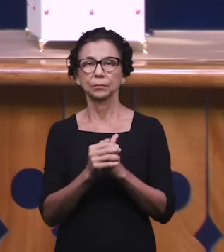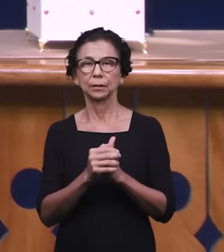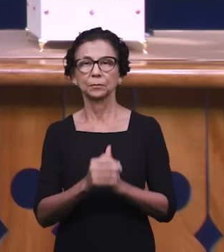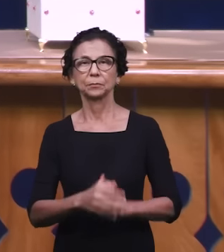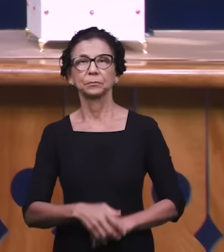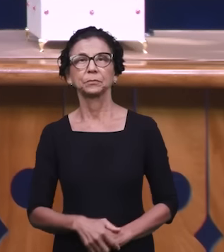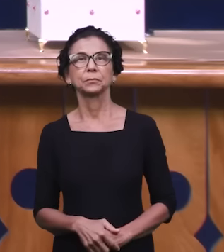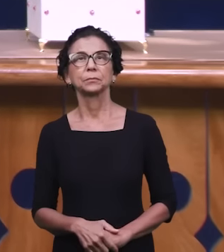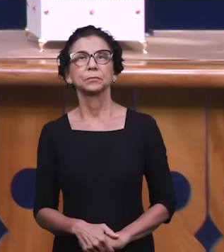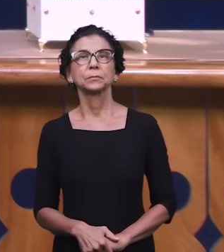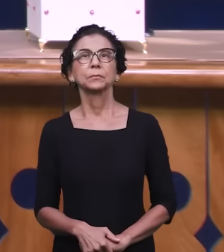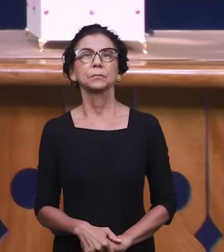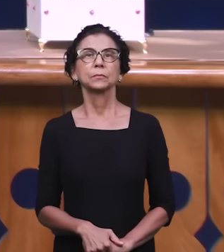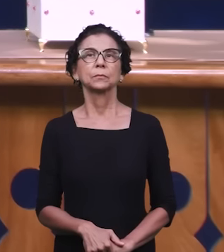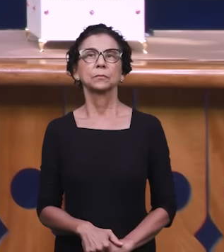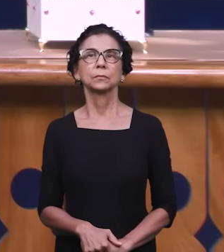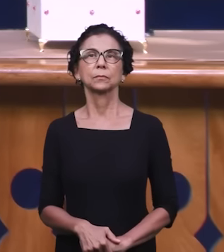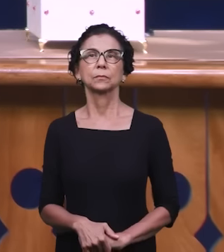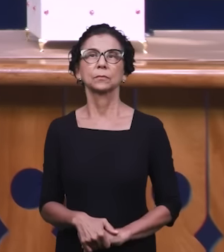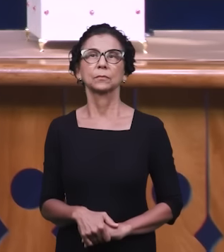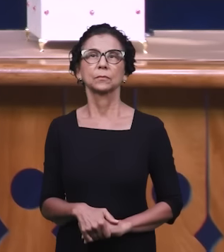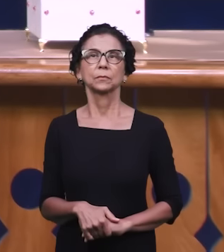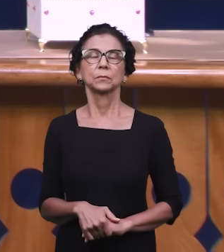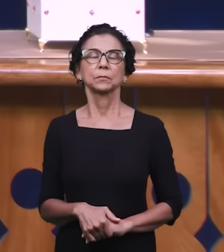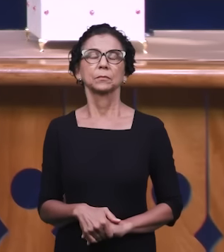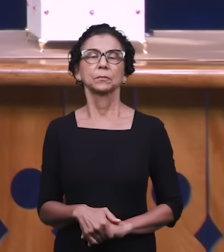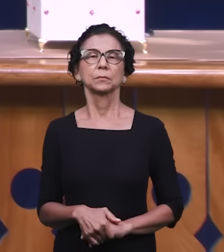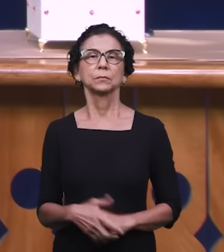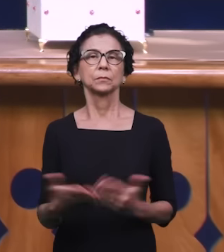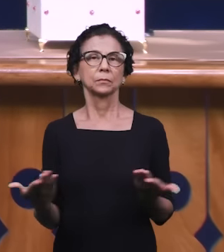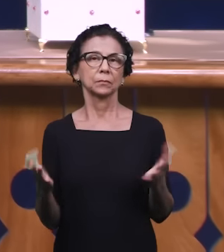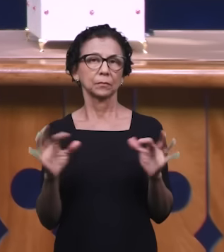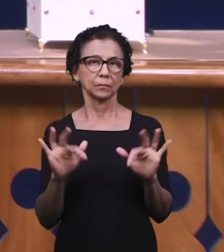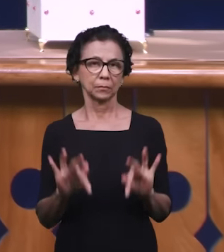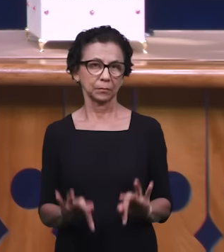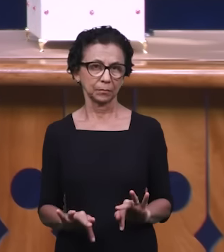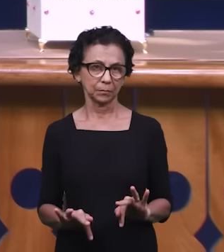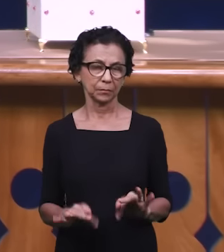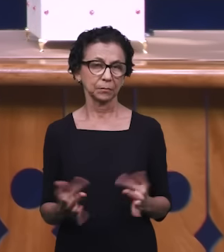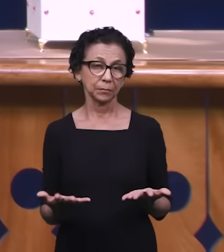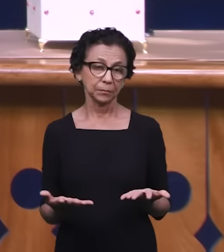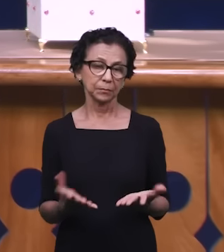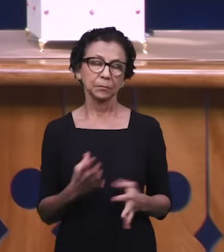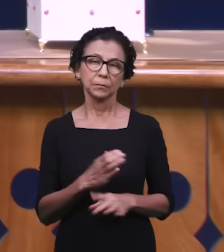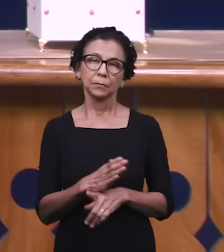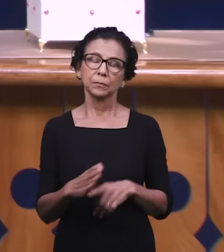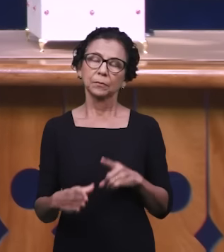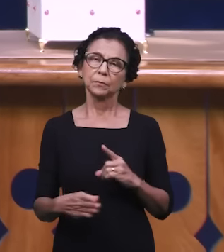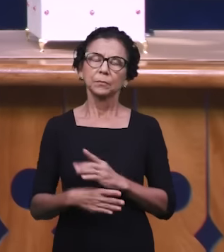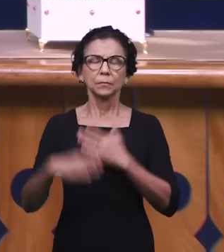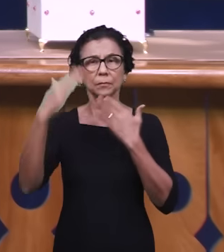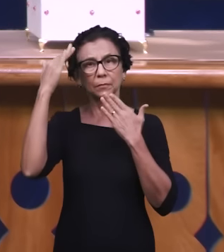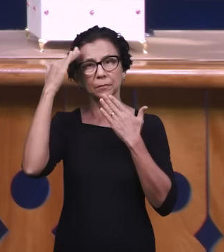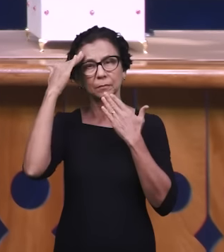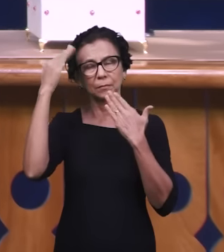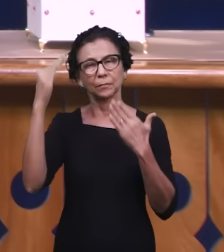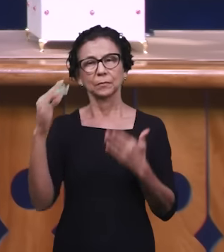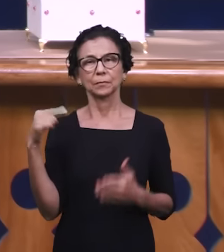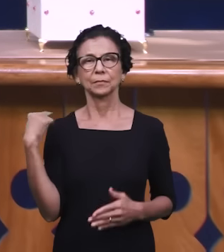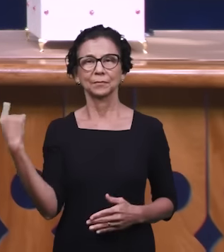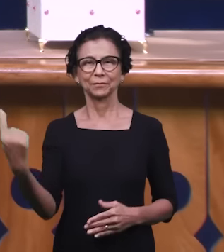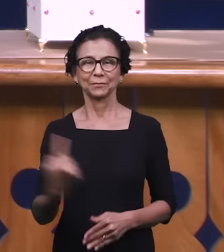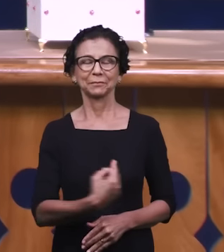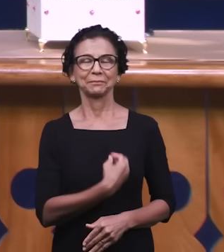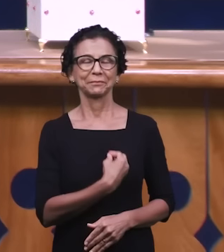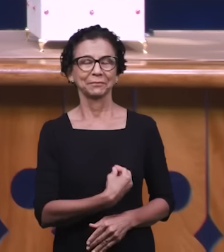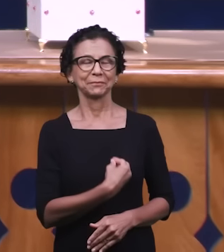Amém. O nosso culto está encerrado e nós agradecemos a todos aqueles que participaram